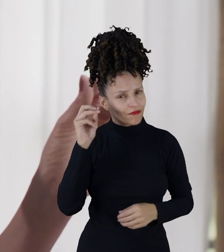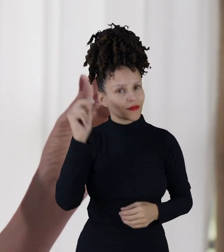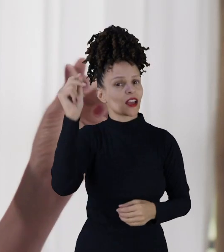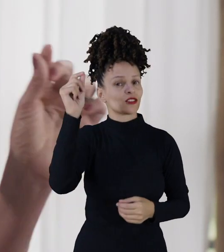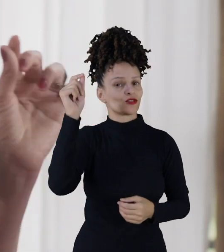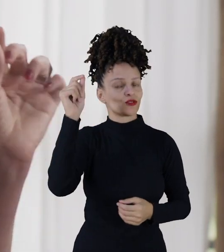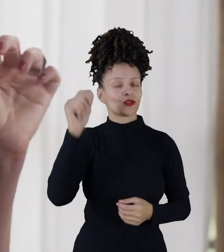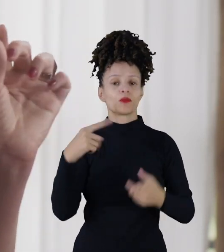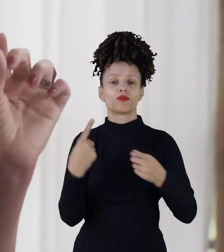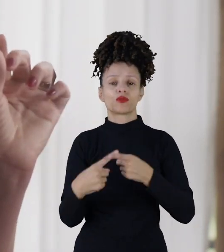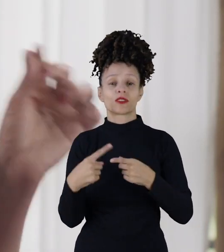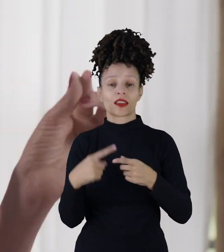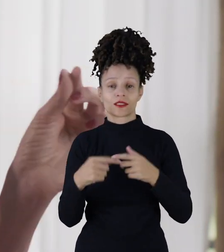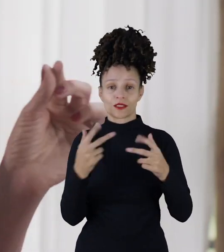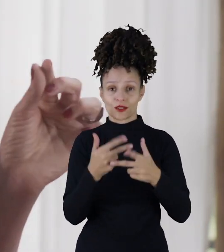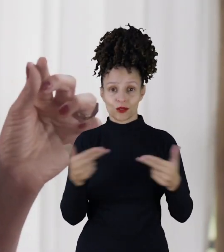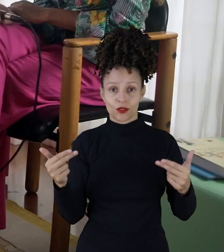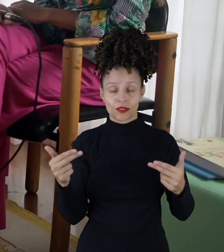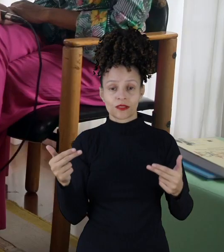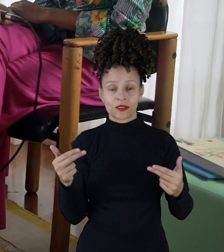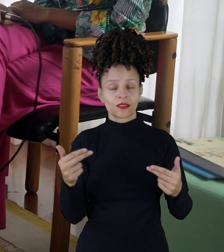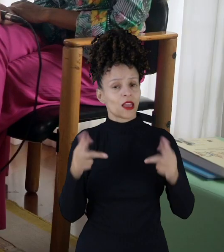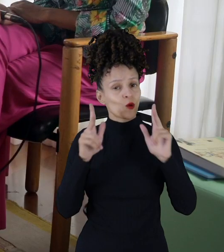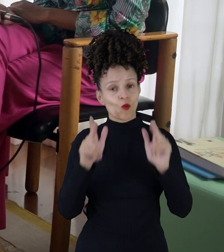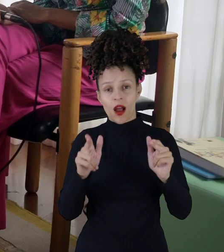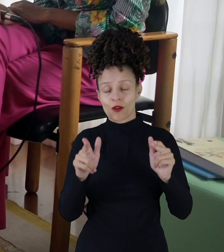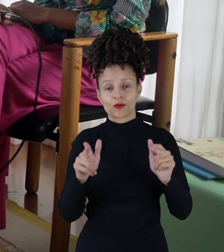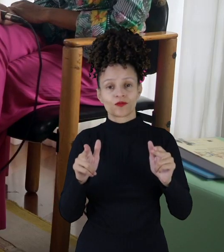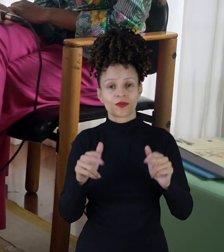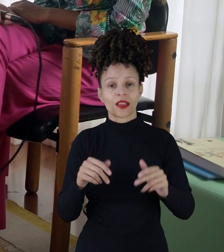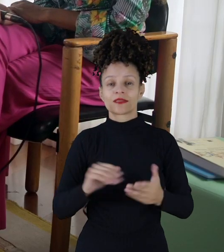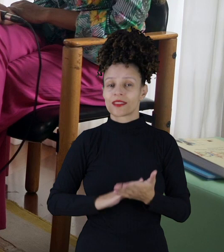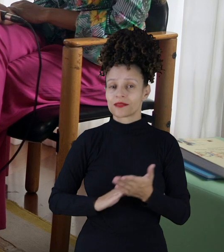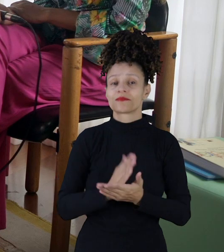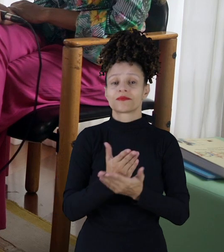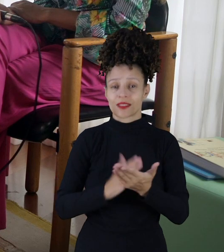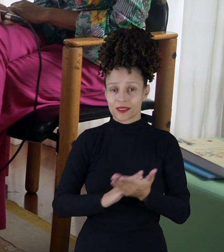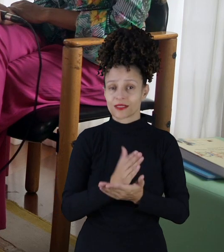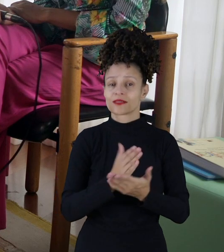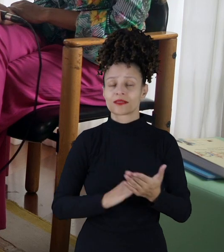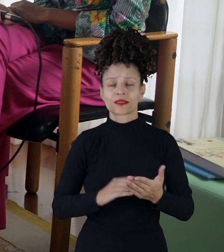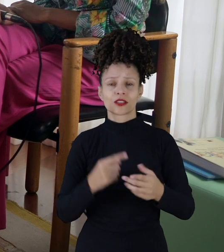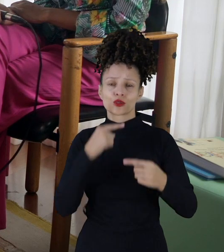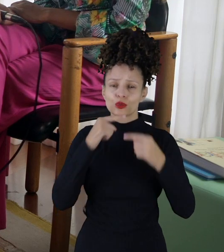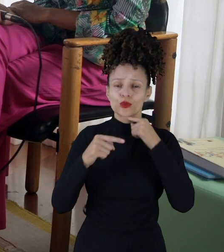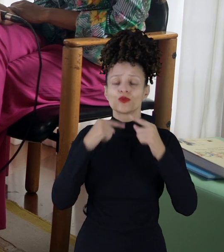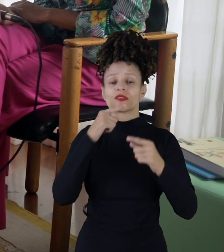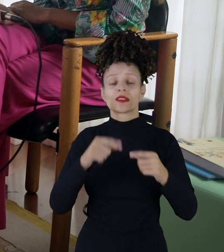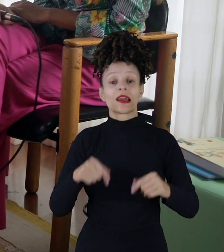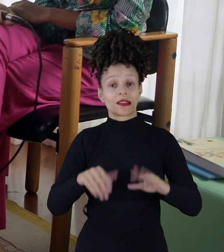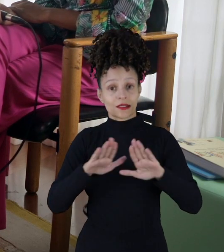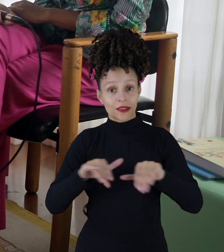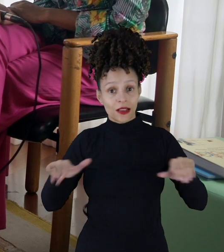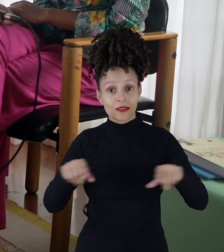insight, o porquê. Ele vem do mesmo lugar, Das inquietações. Das diante do inquietações,